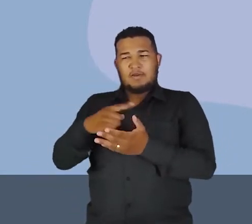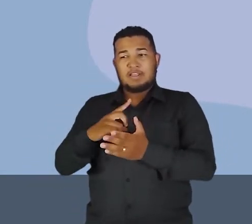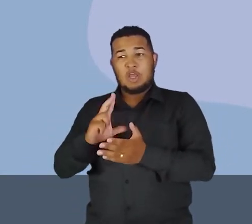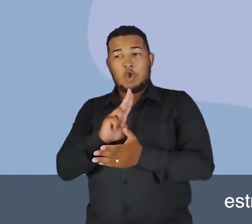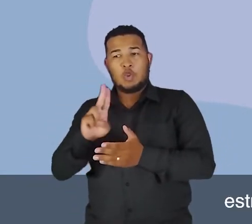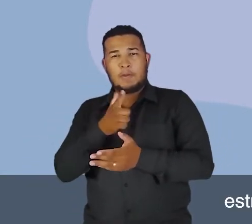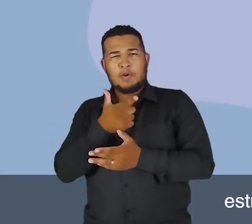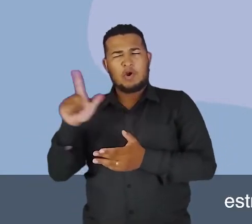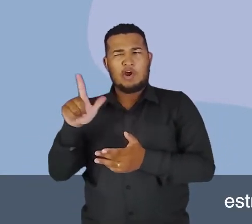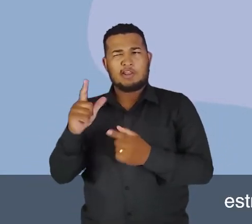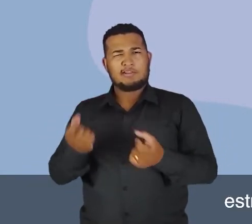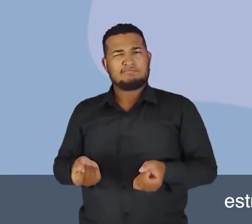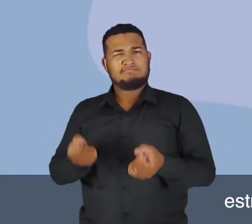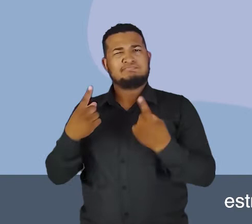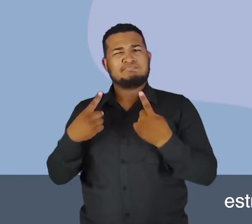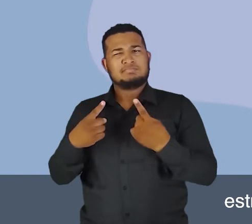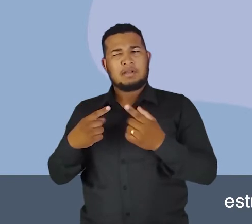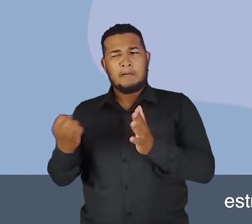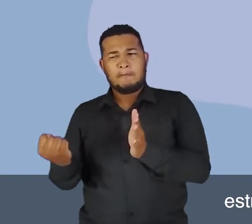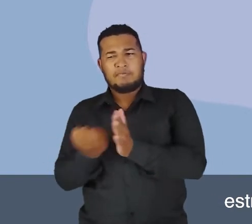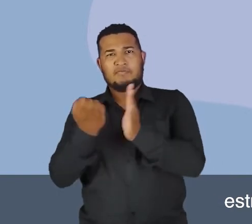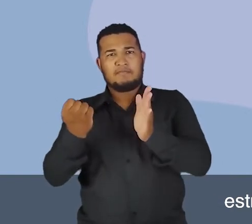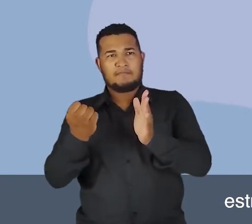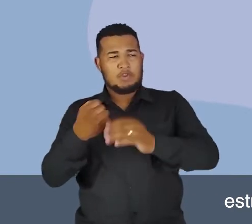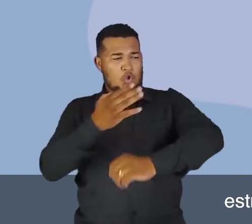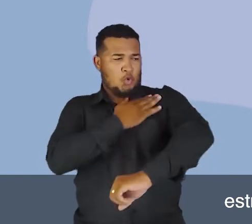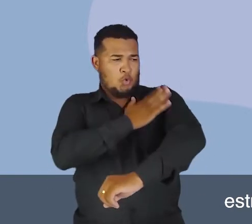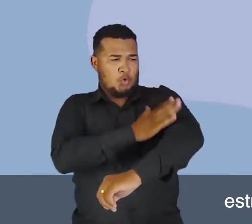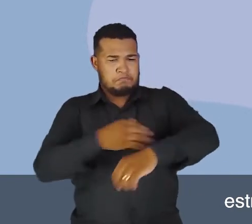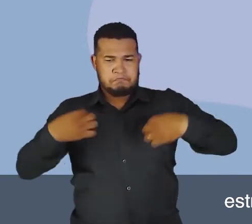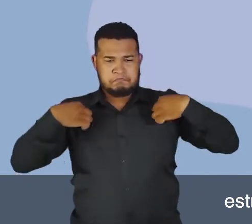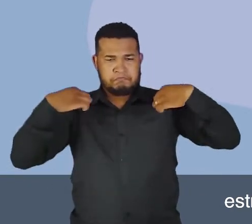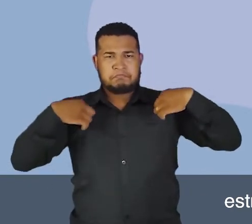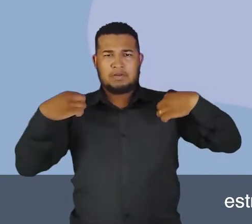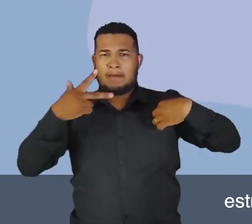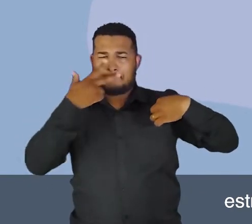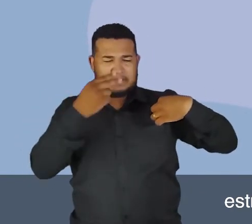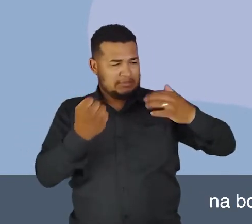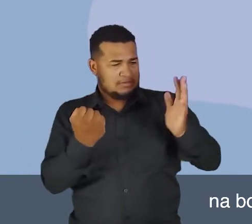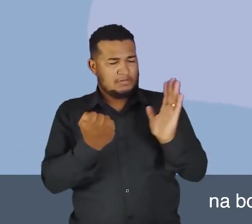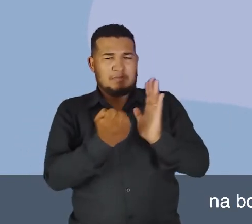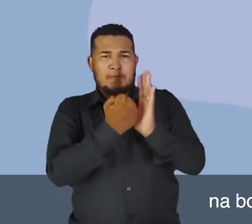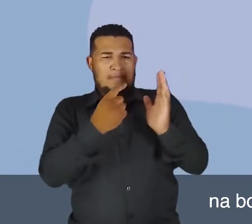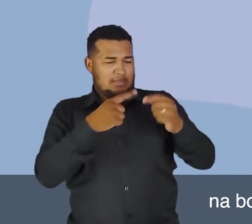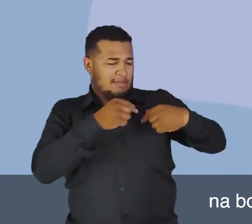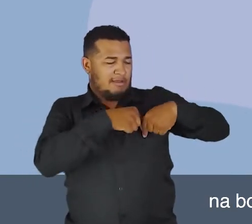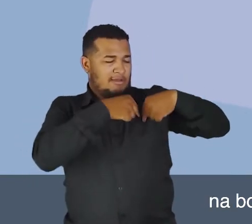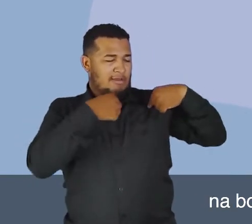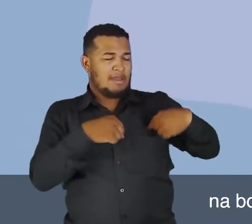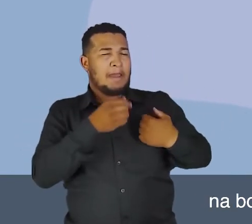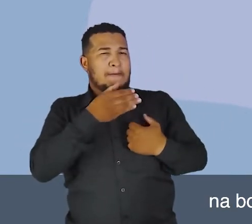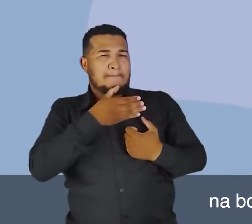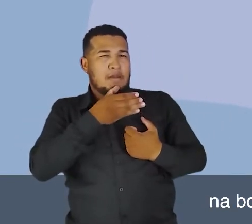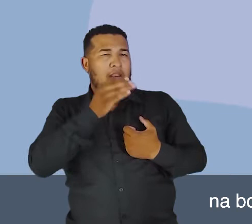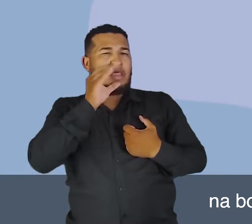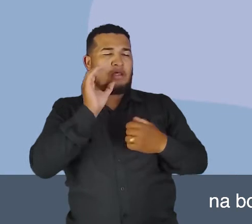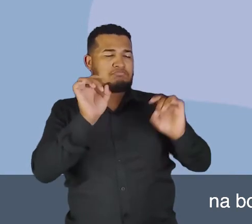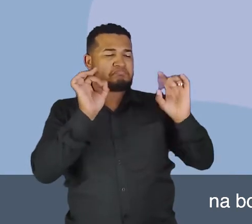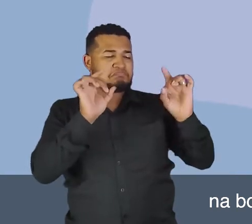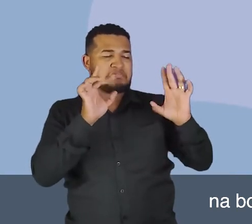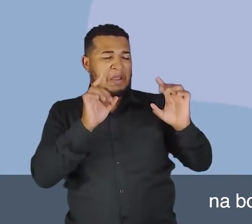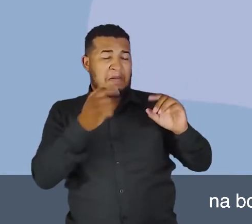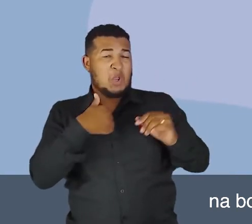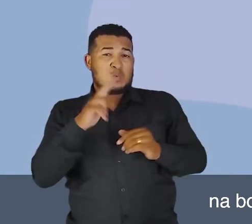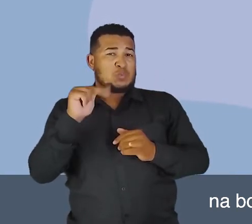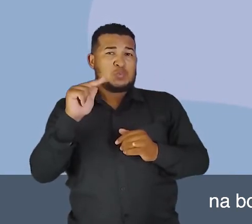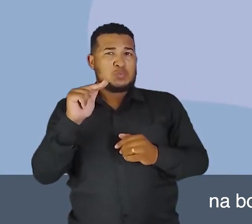Um nome estranho. Meu blusão traz lembrete de bebida que jamais pus na boca nessa vida. Em minha camiseta,